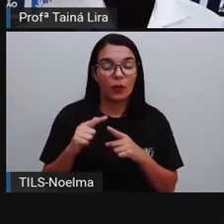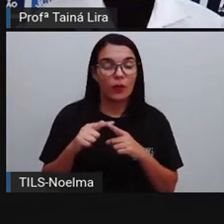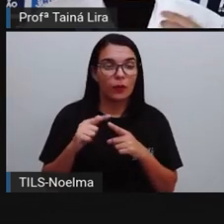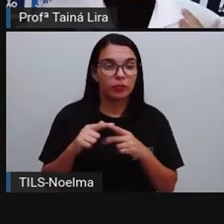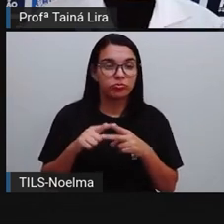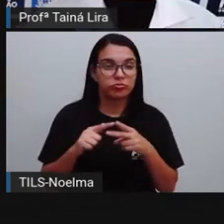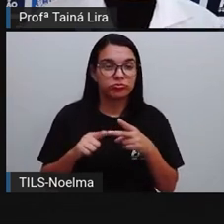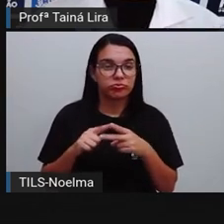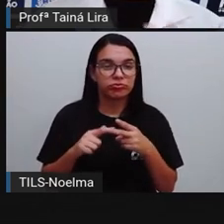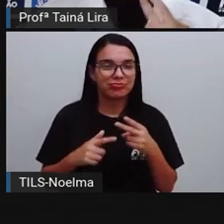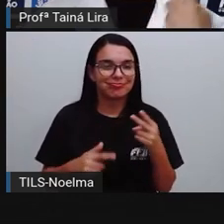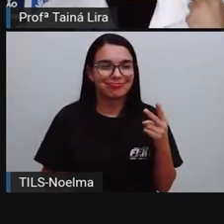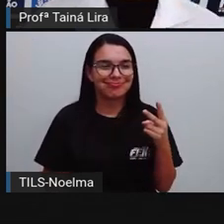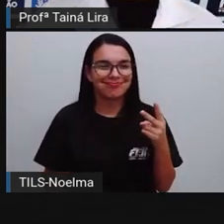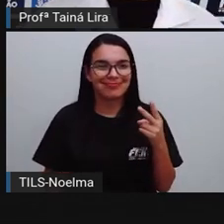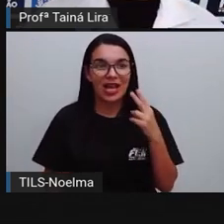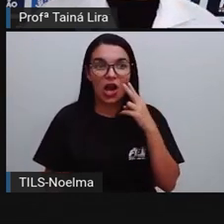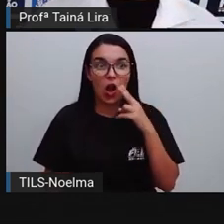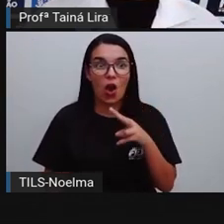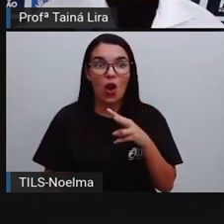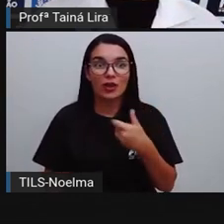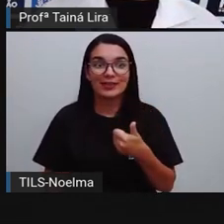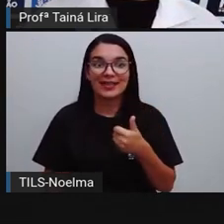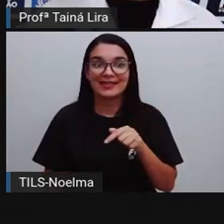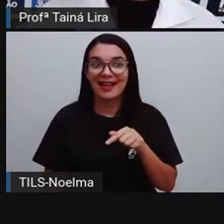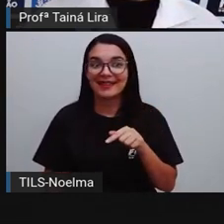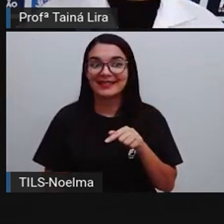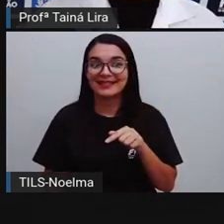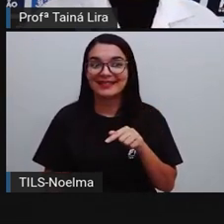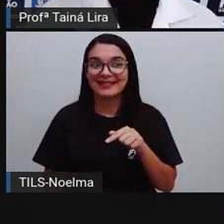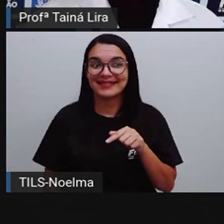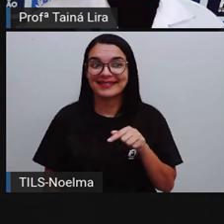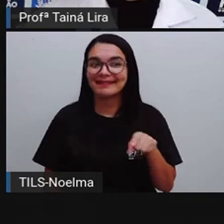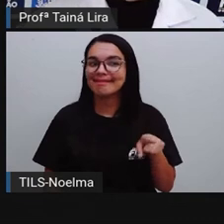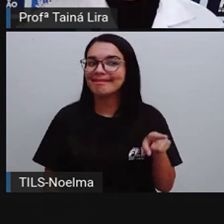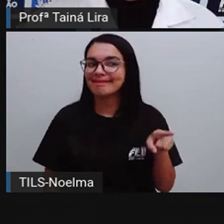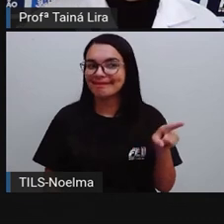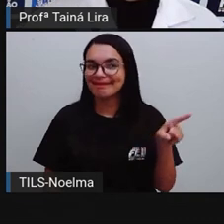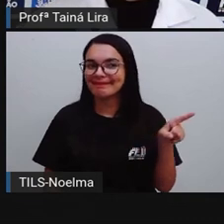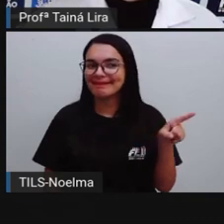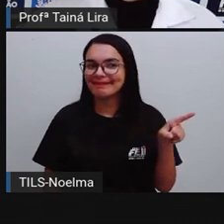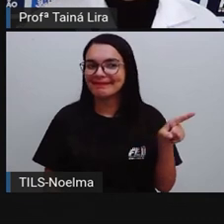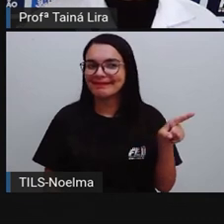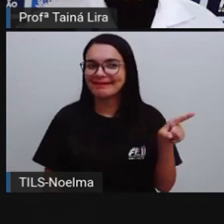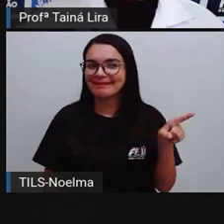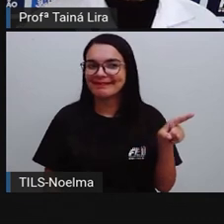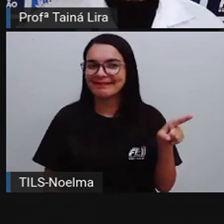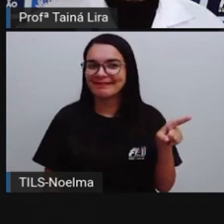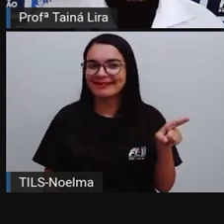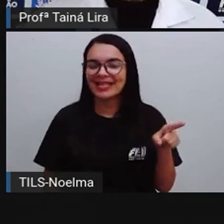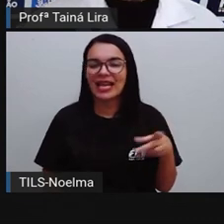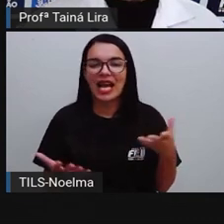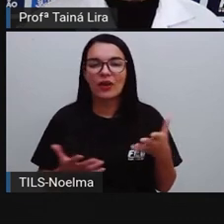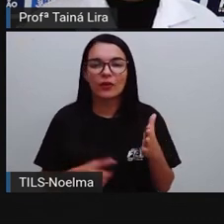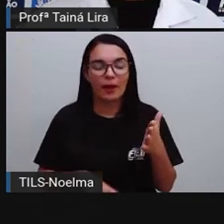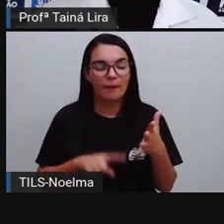há 70 tem dois dígitos Olha o ao 17 apareceu 17